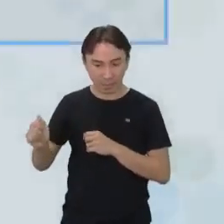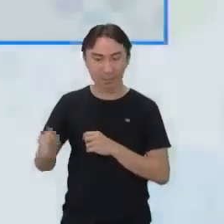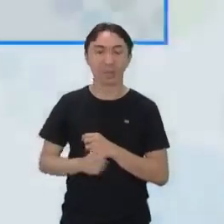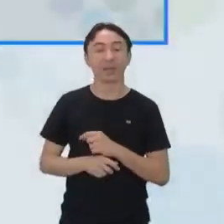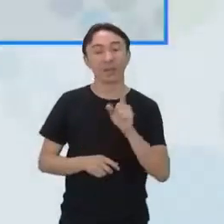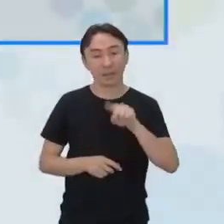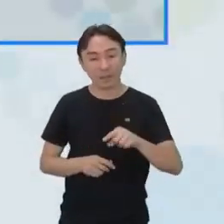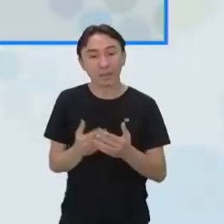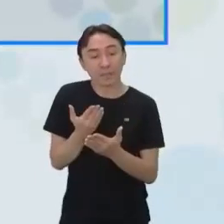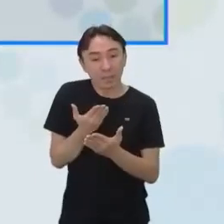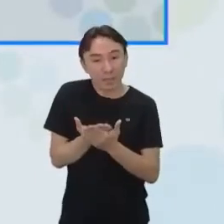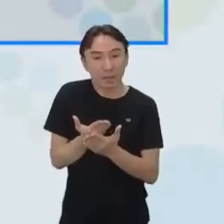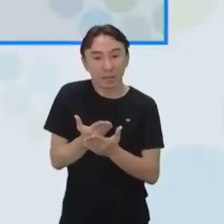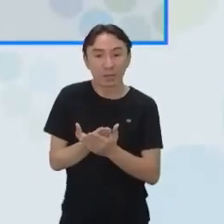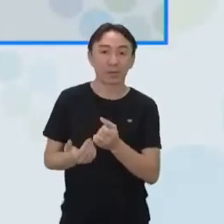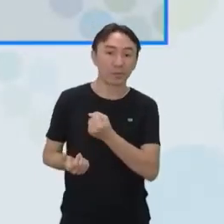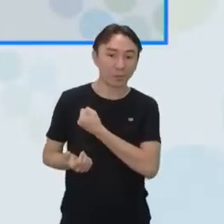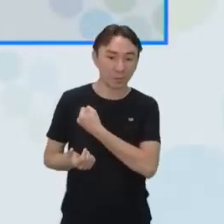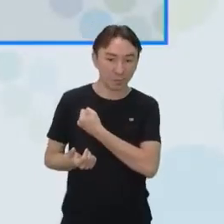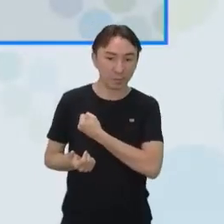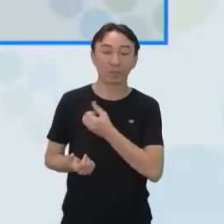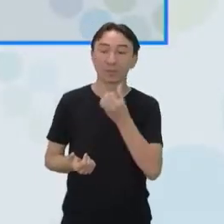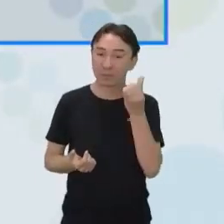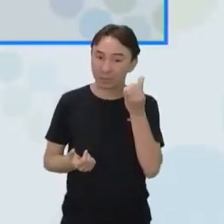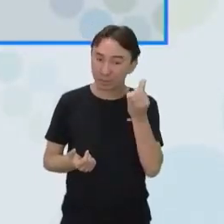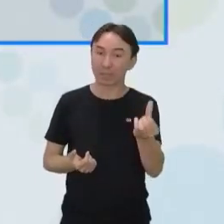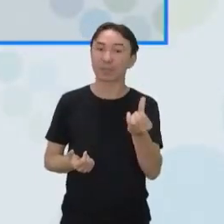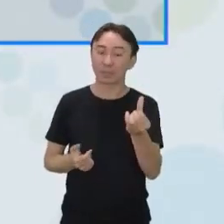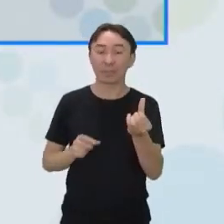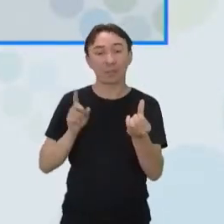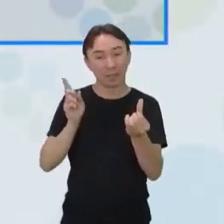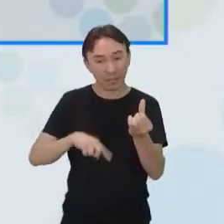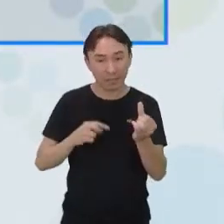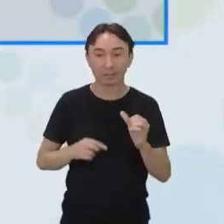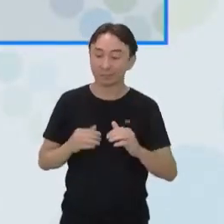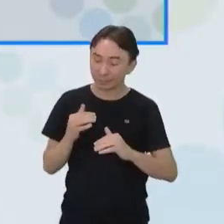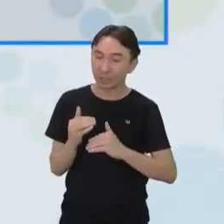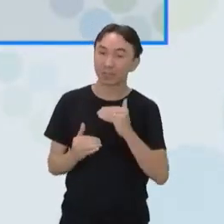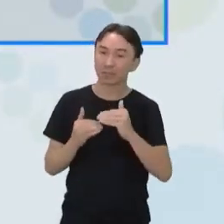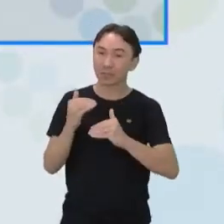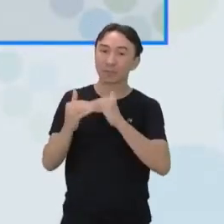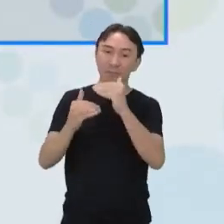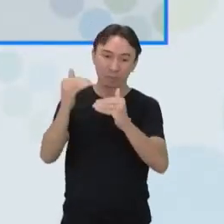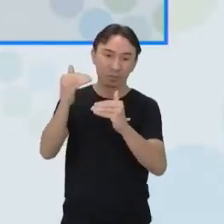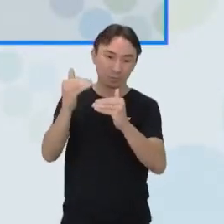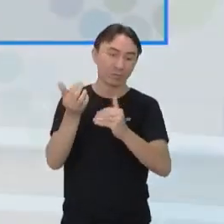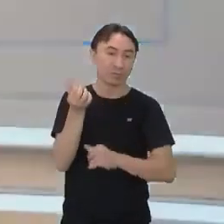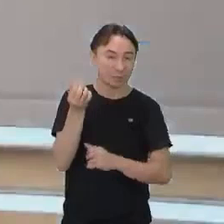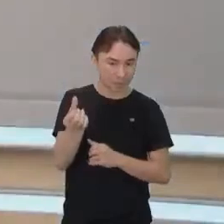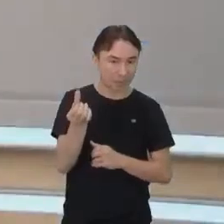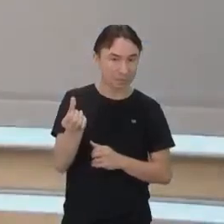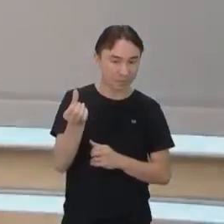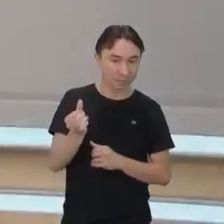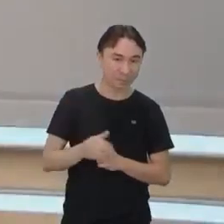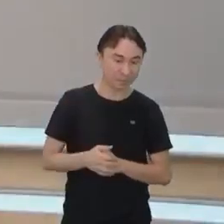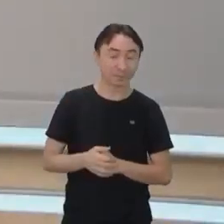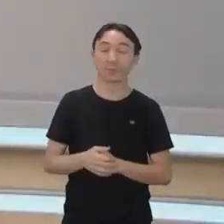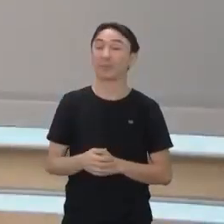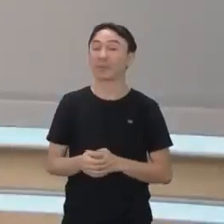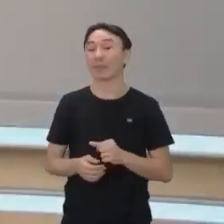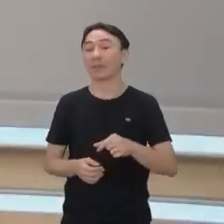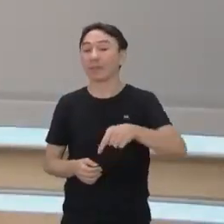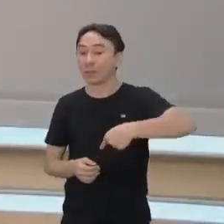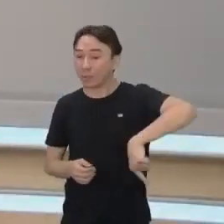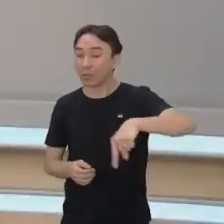do desenvolvimento dessa atividade 1 do material de apoio lá. Então, a nossa aula ela é